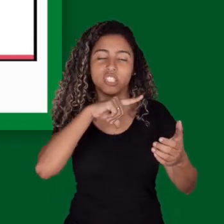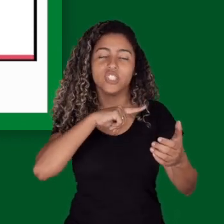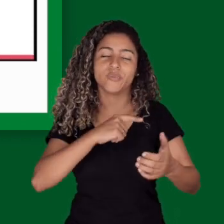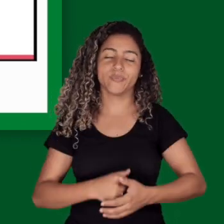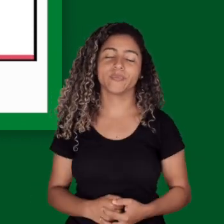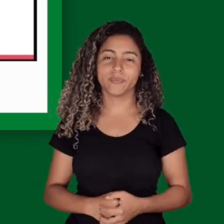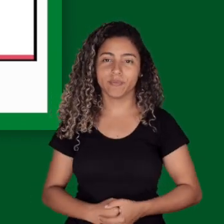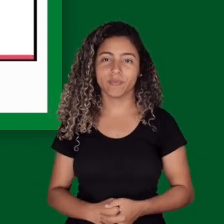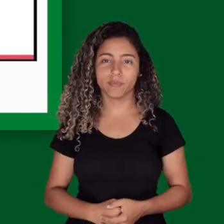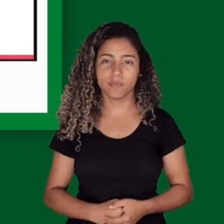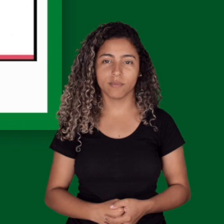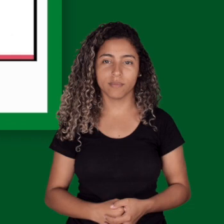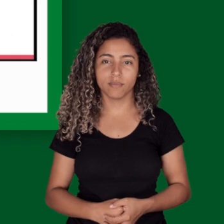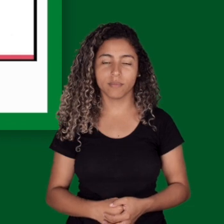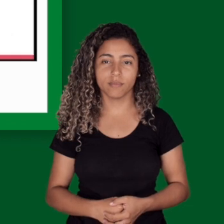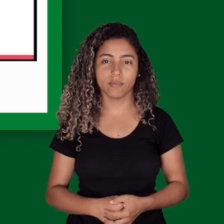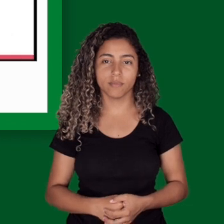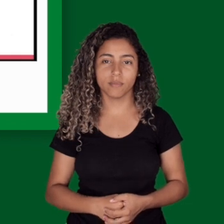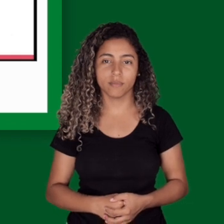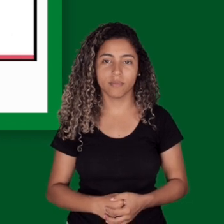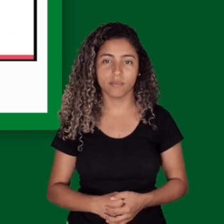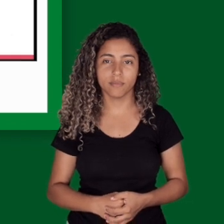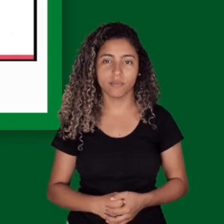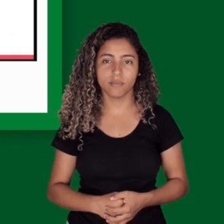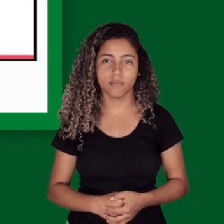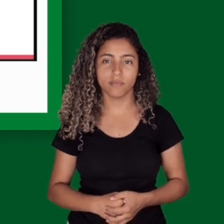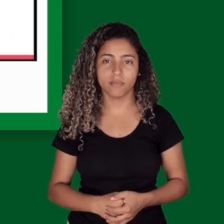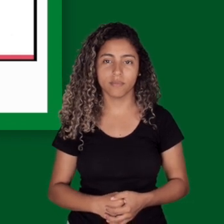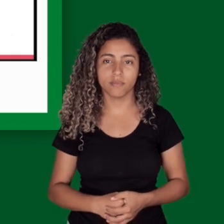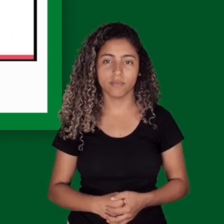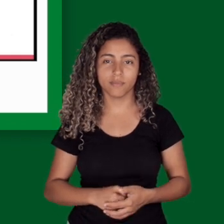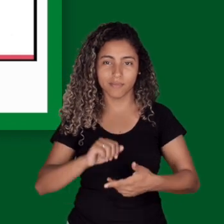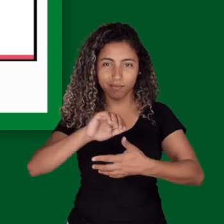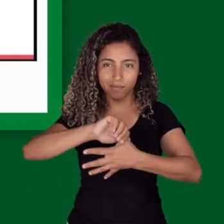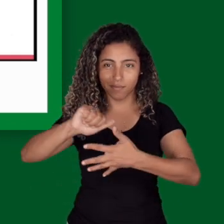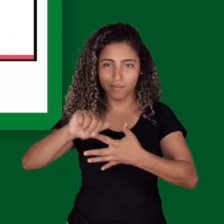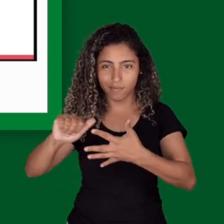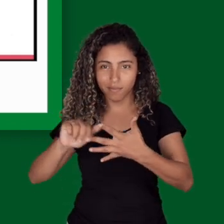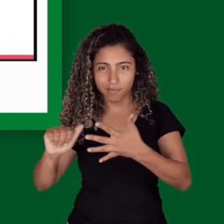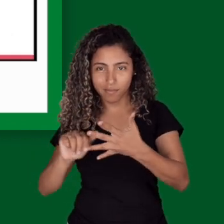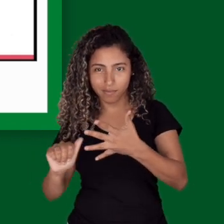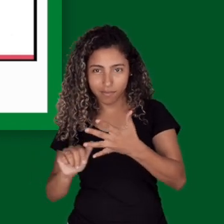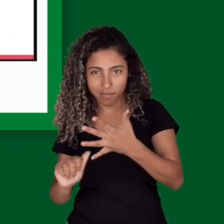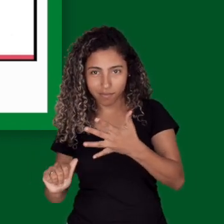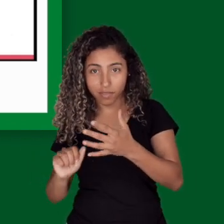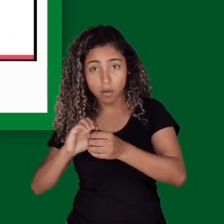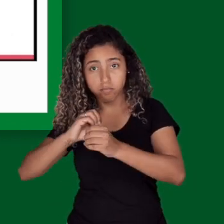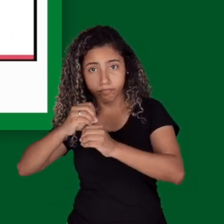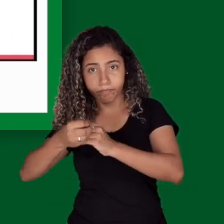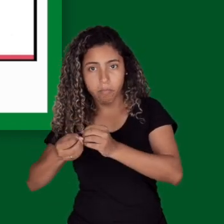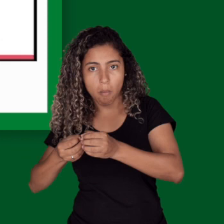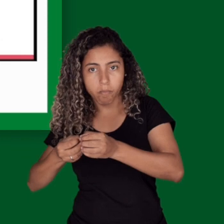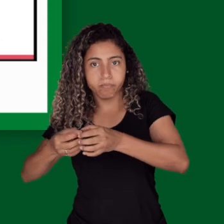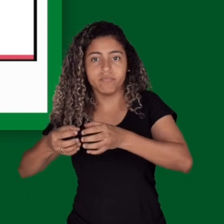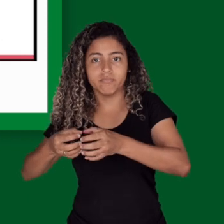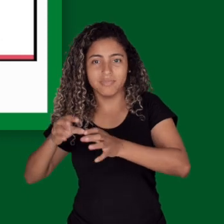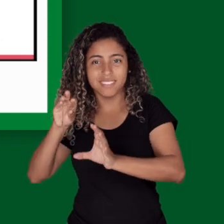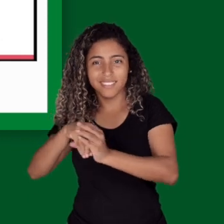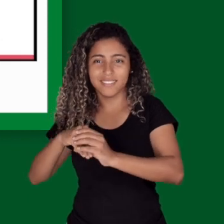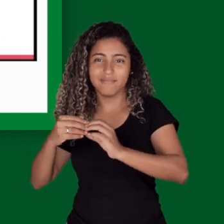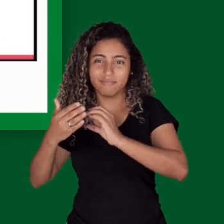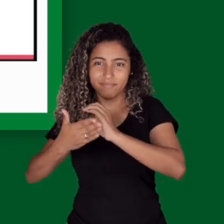Já os amidos já são moléculas um pouco maiores dos carboidratos, né? Então a digestão dela é um pouquinho mais trabalhosa para o nosso